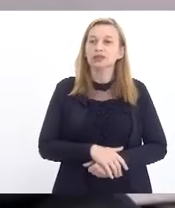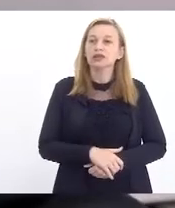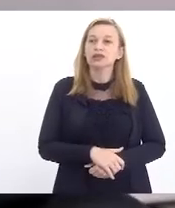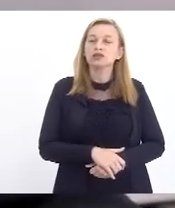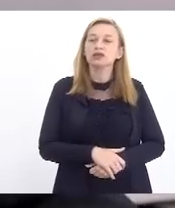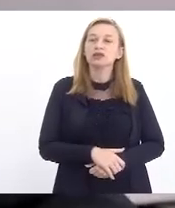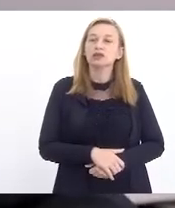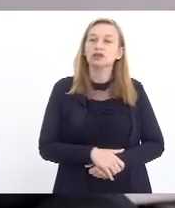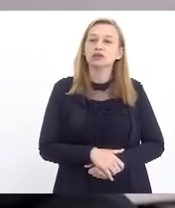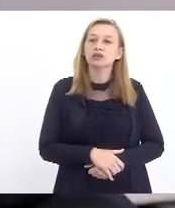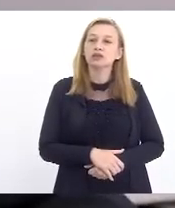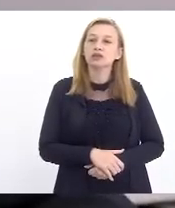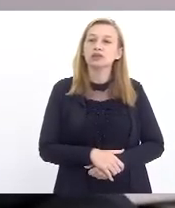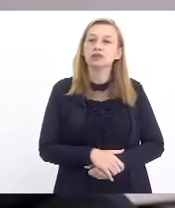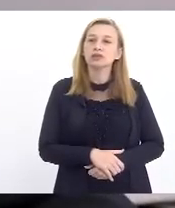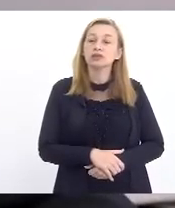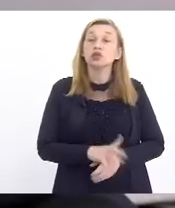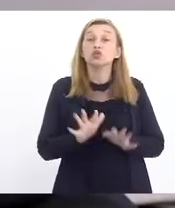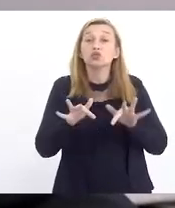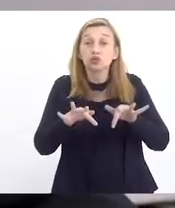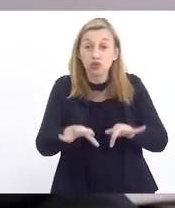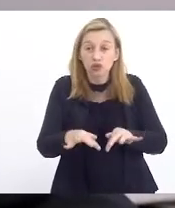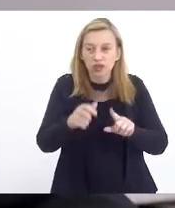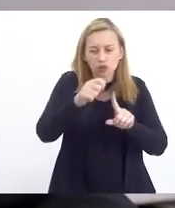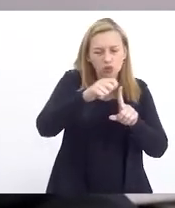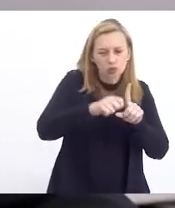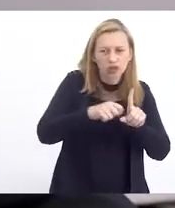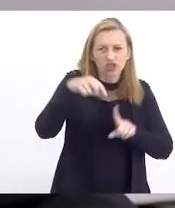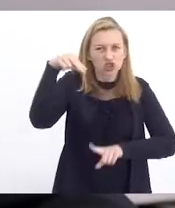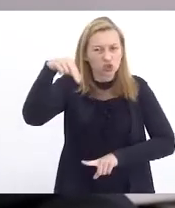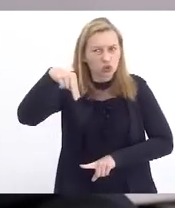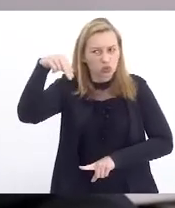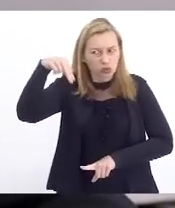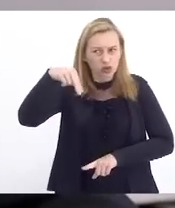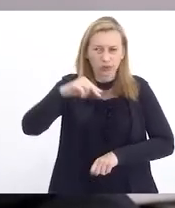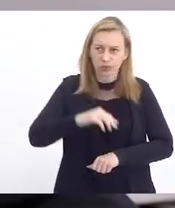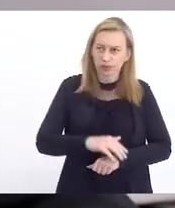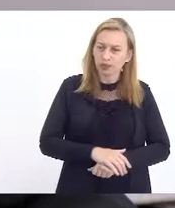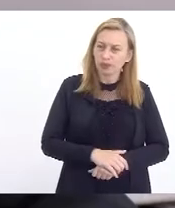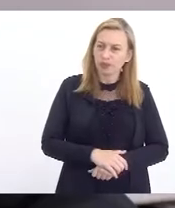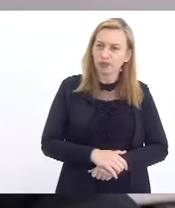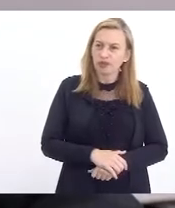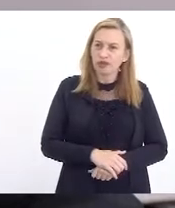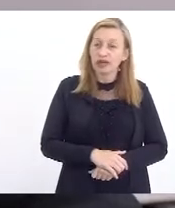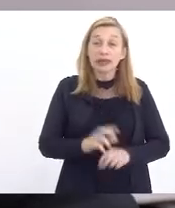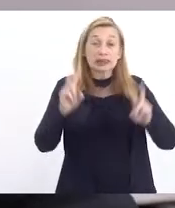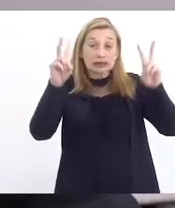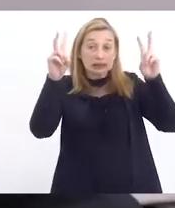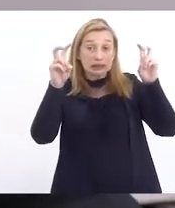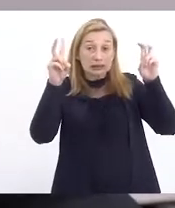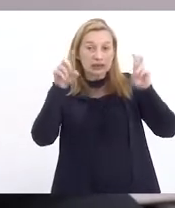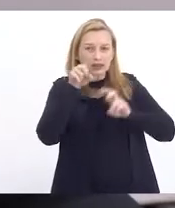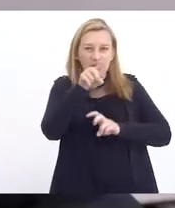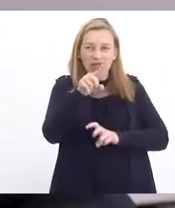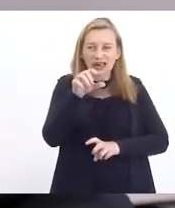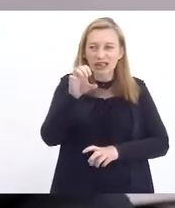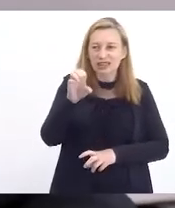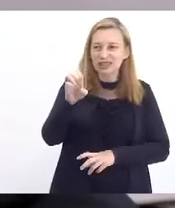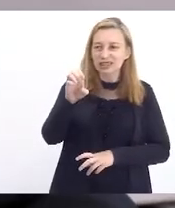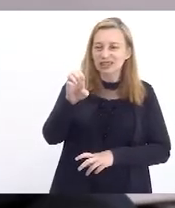que no final do mês de novembro, sobre esse tema